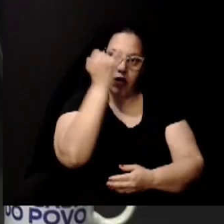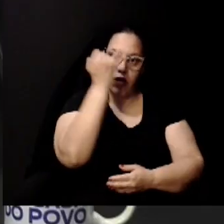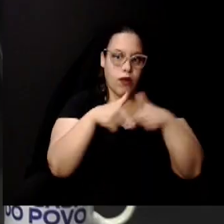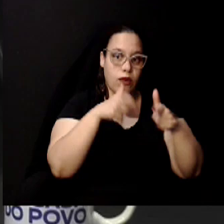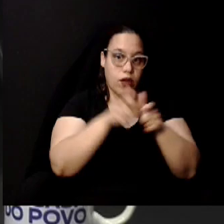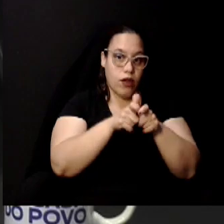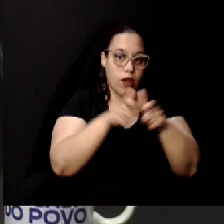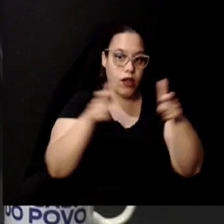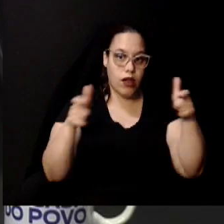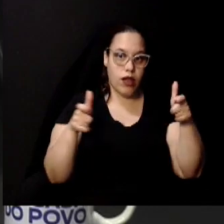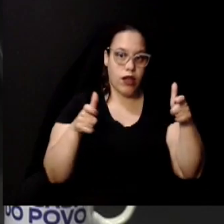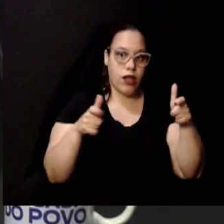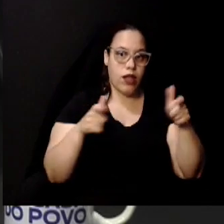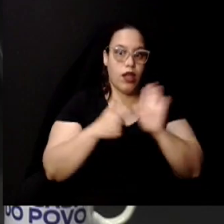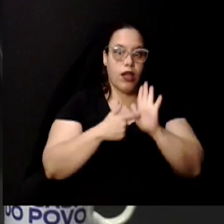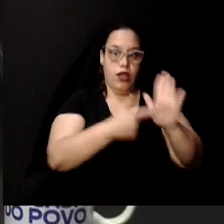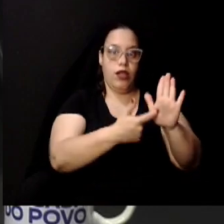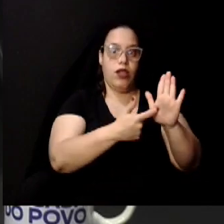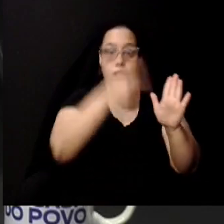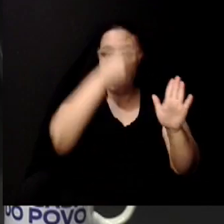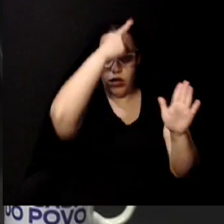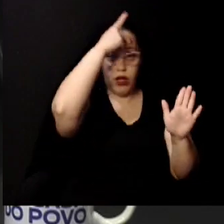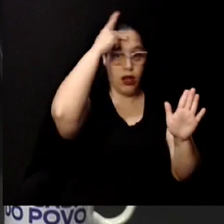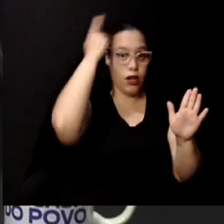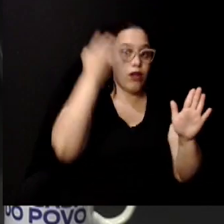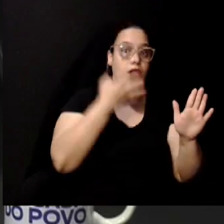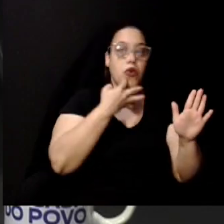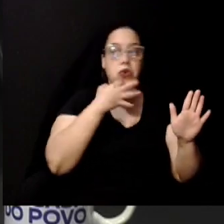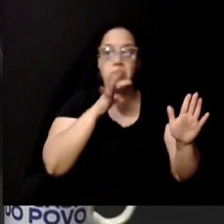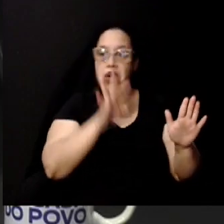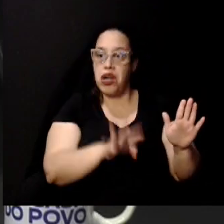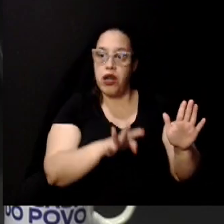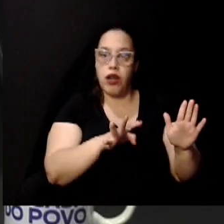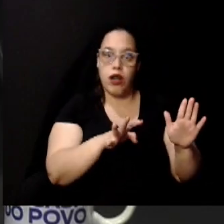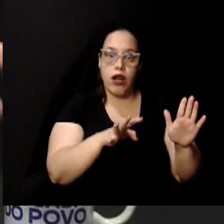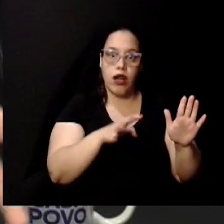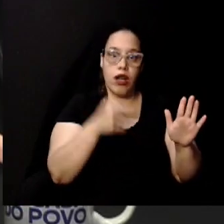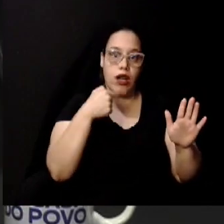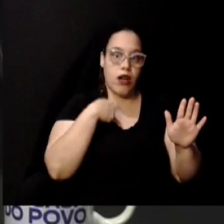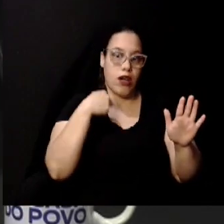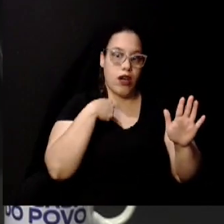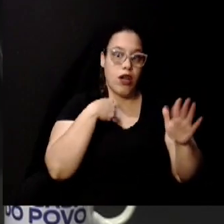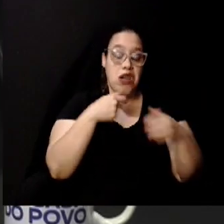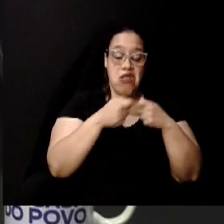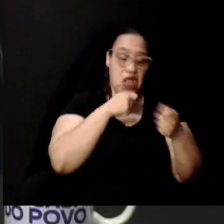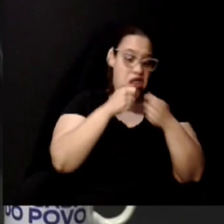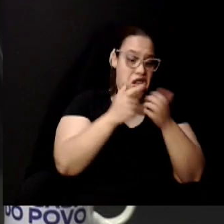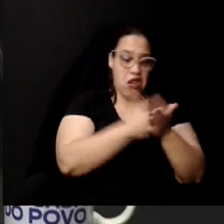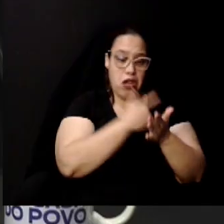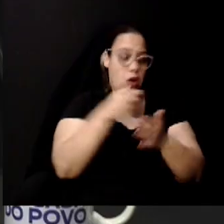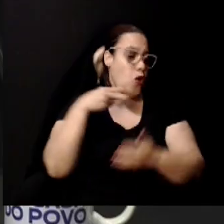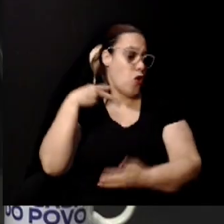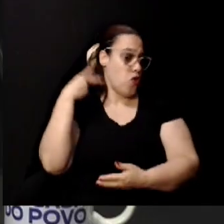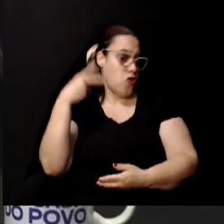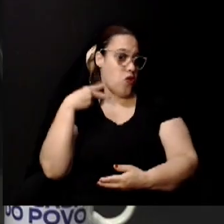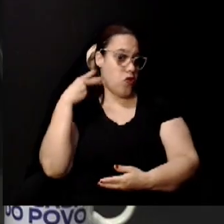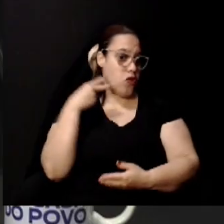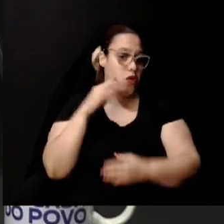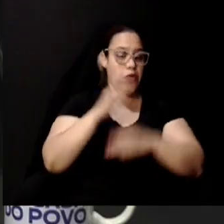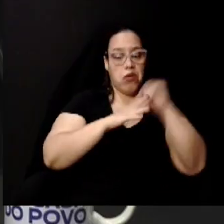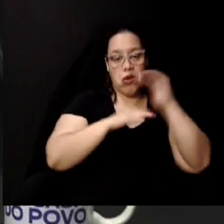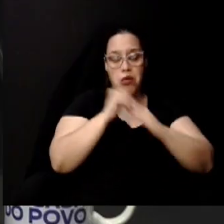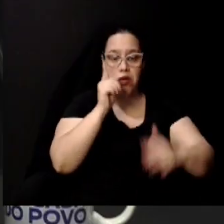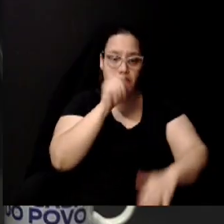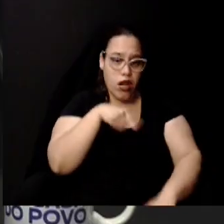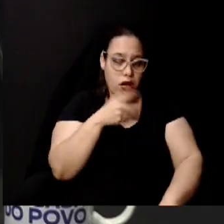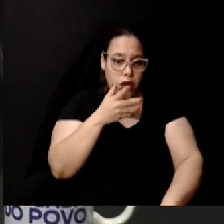você vai se apresentar para uma pessoa que você não conversa, que você vai falar, eu sou jornalista, eu sou vereadora, minha atuação é essa, e poderia